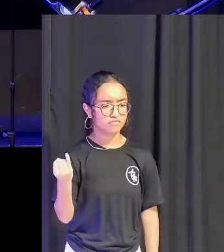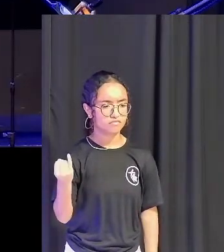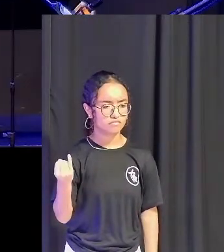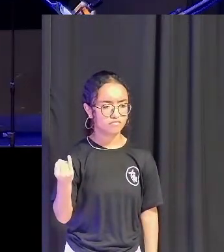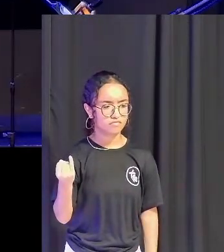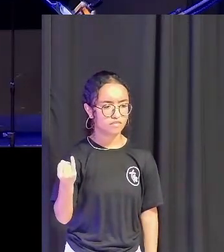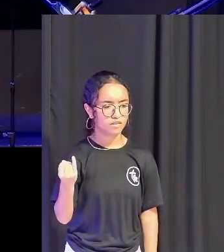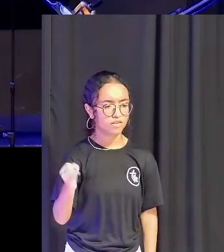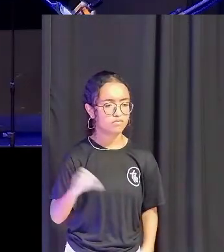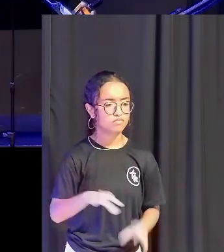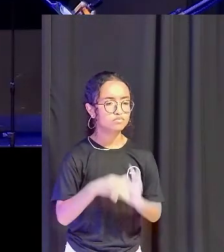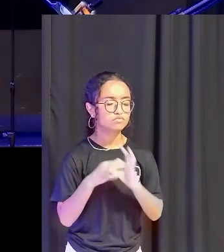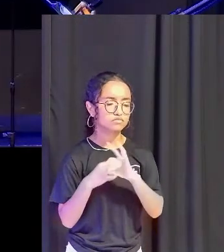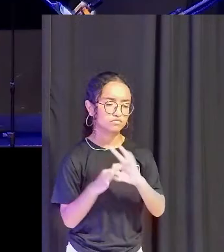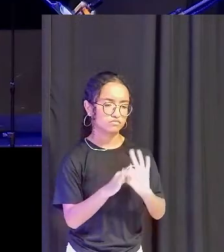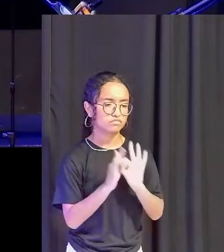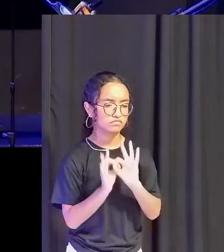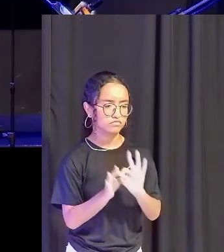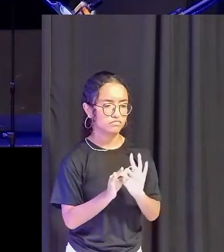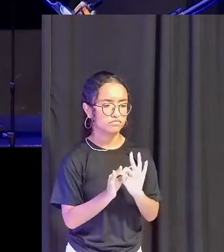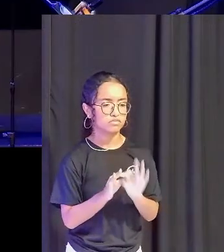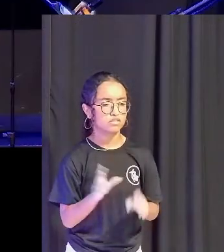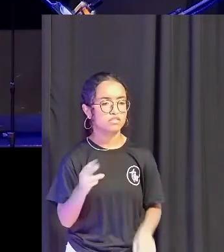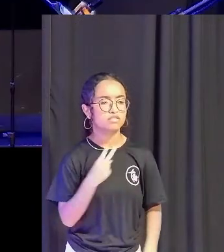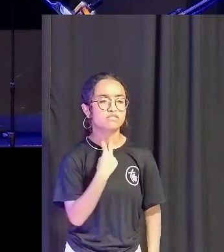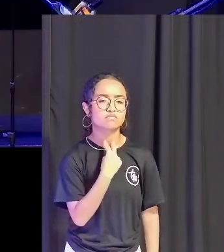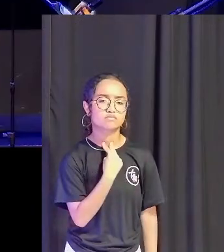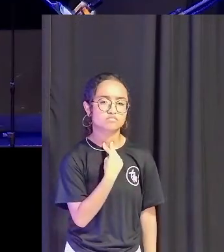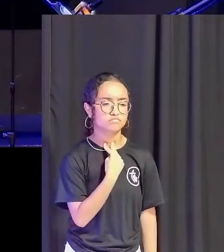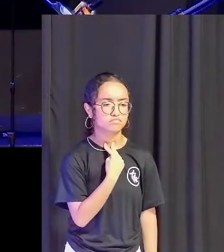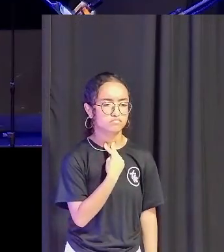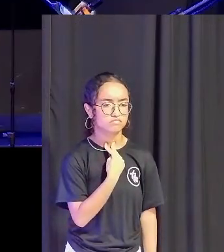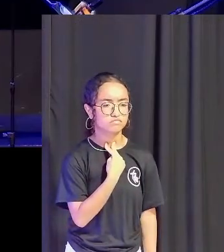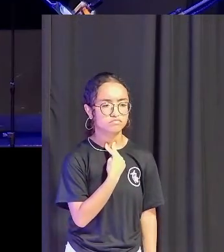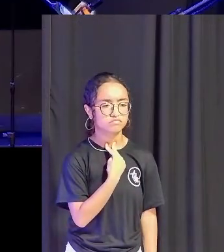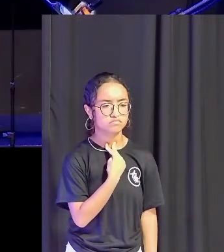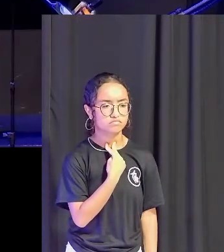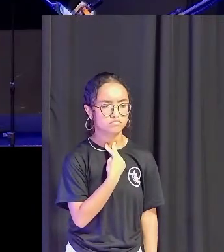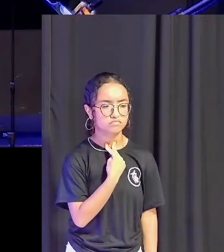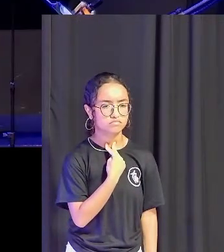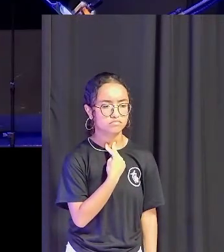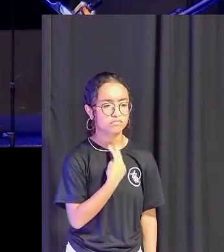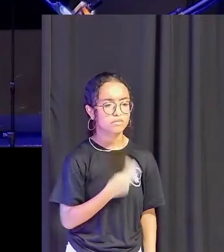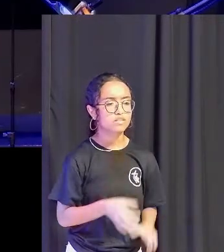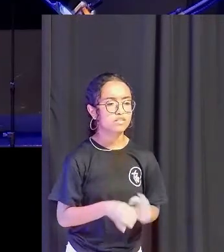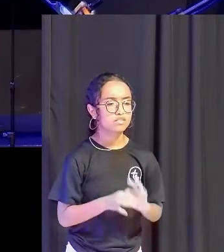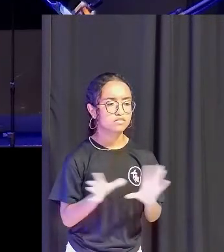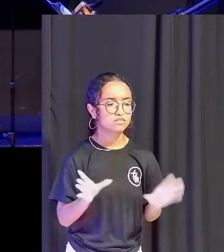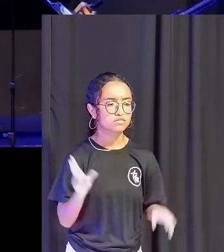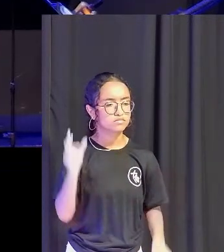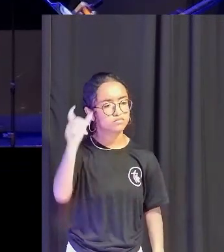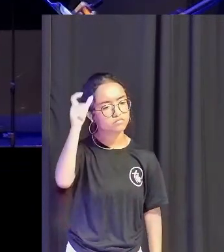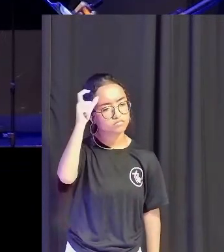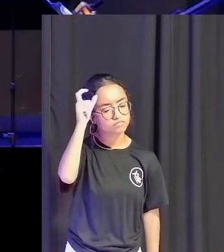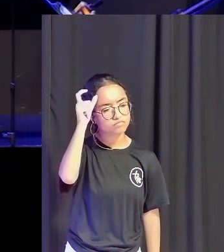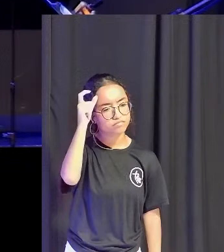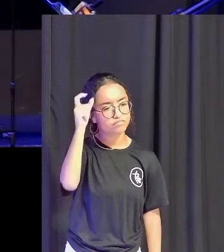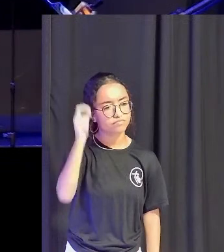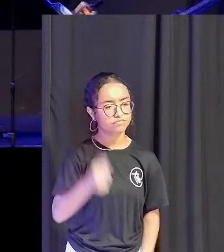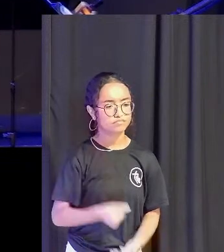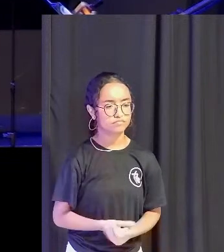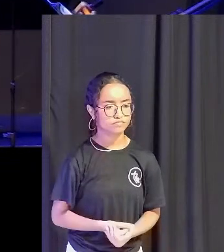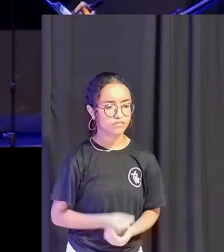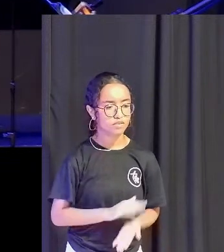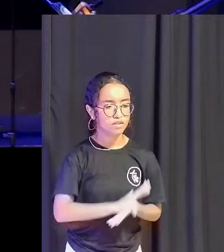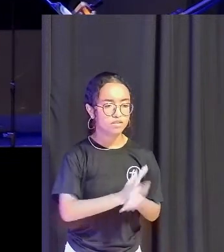da igreja e tente desviar-nos para lados que não devemos. Quero também encorajar vocês, se estão